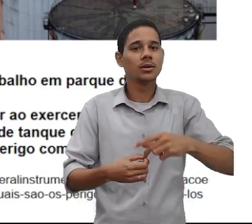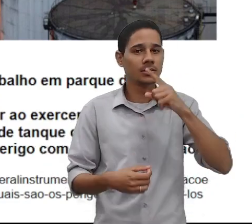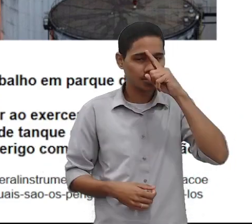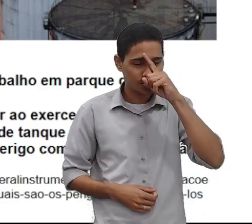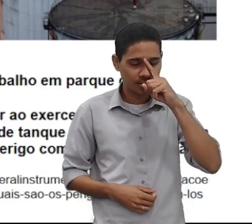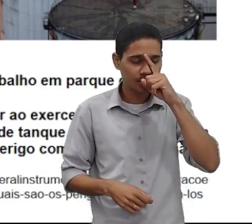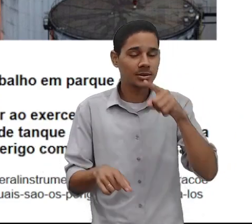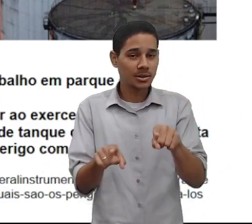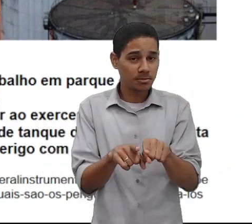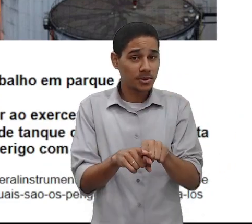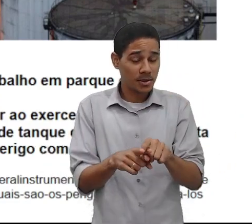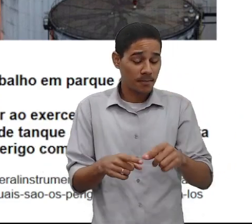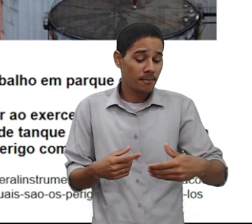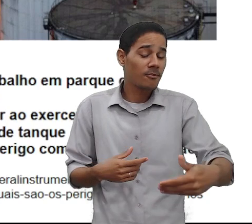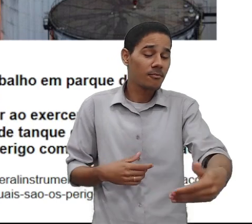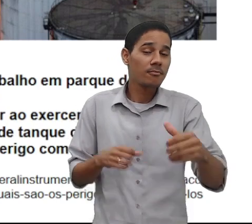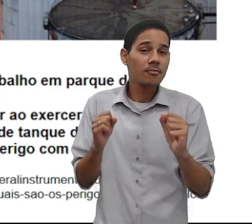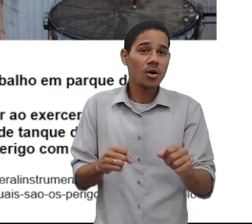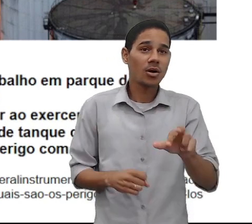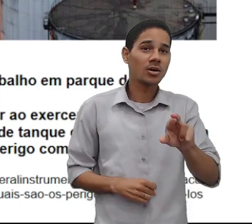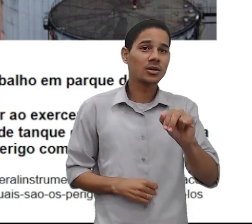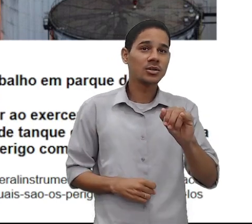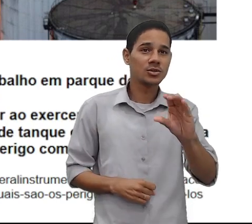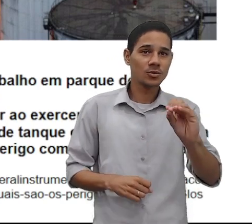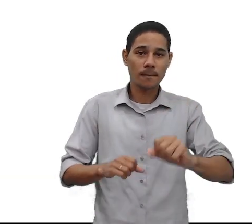e ao risco de explosão.